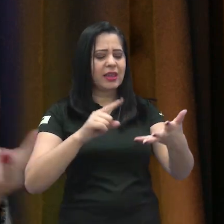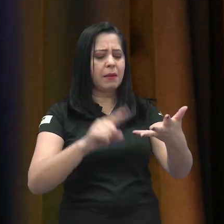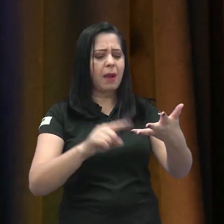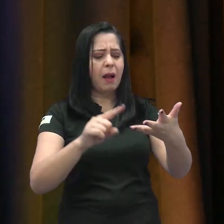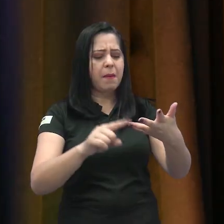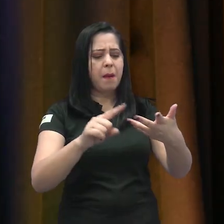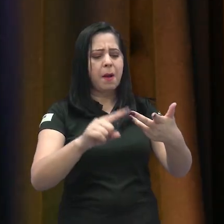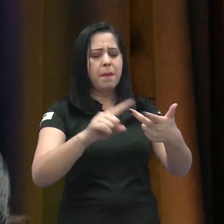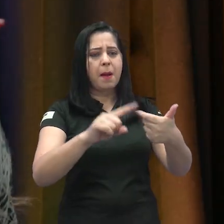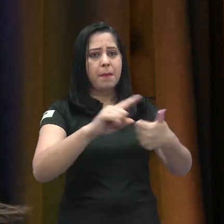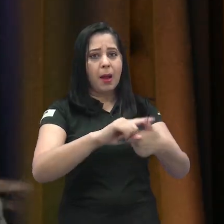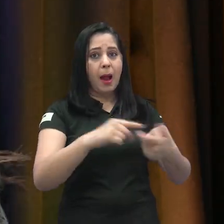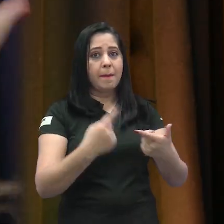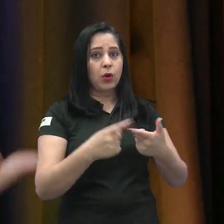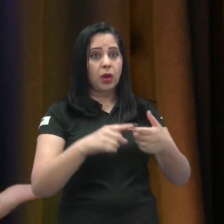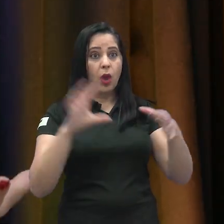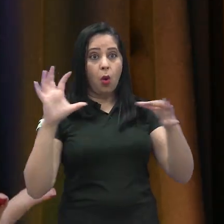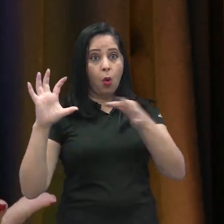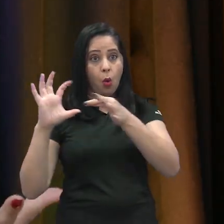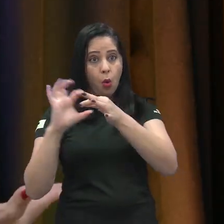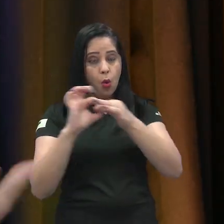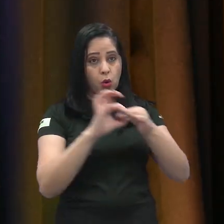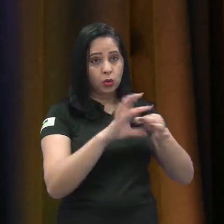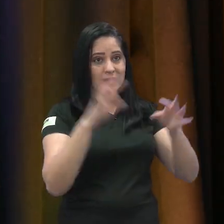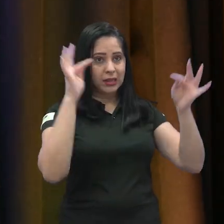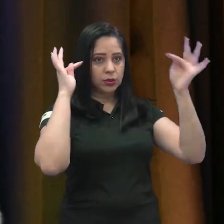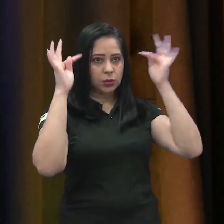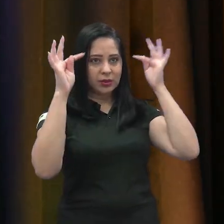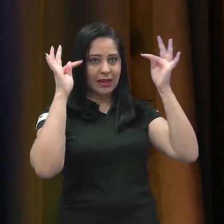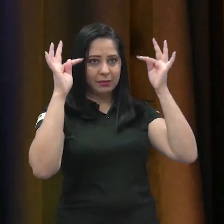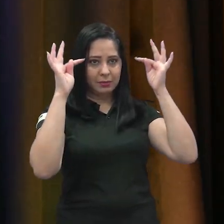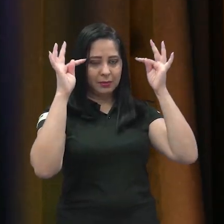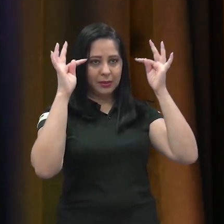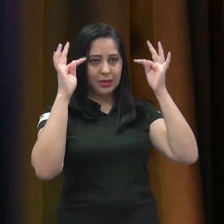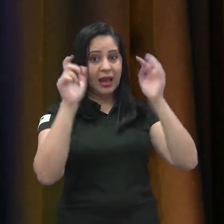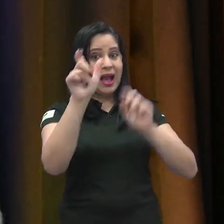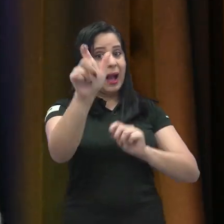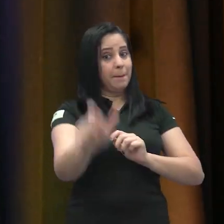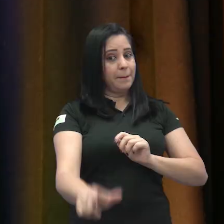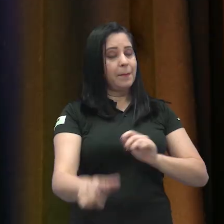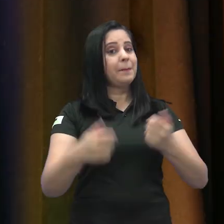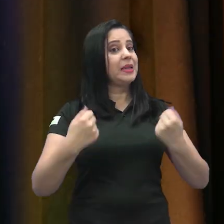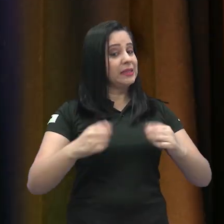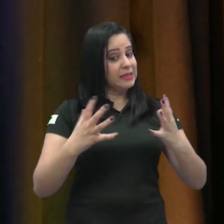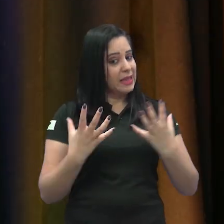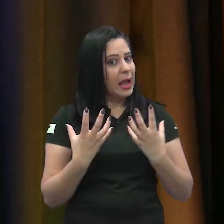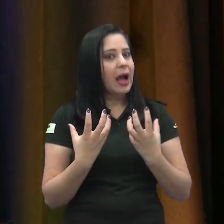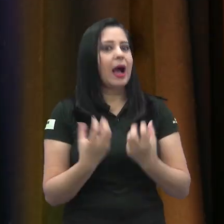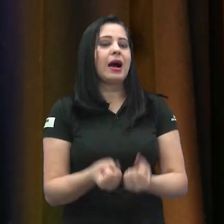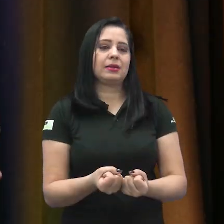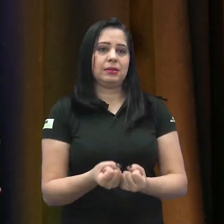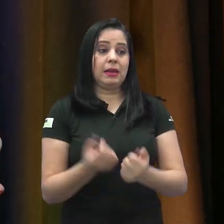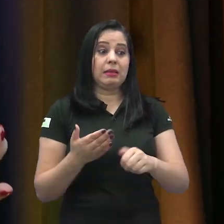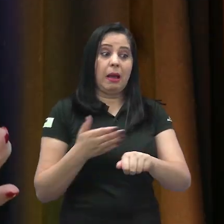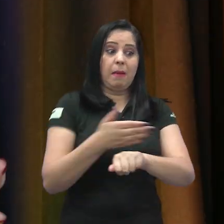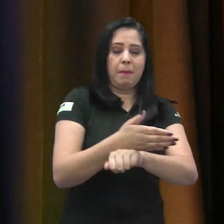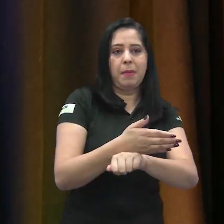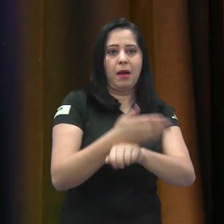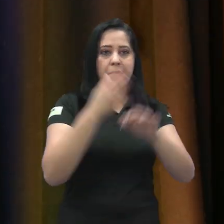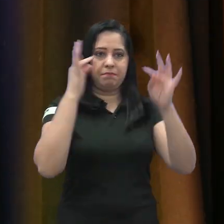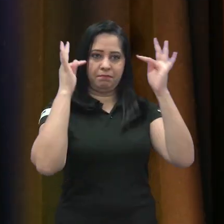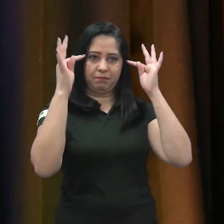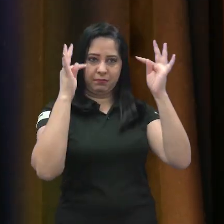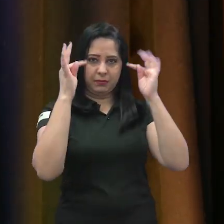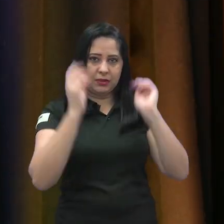porque dentro de todo o contexto terapia, é preciso ter abertura em primeiro lugar. A pessoa precisa querer, né?